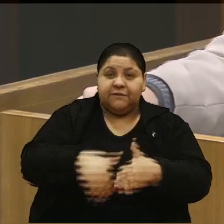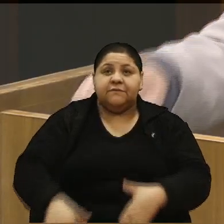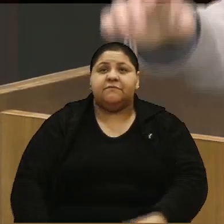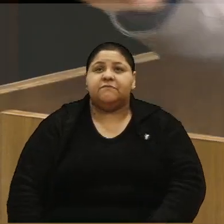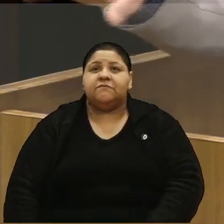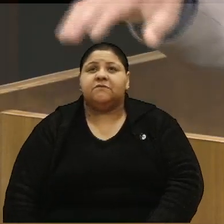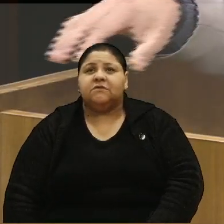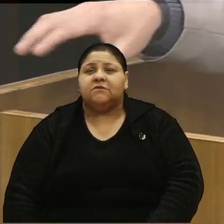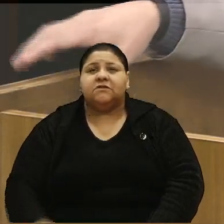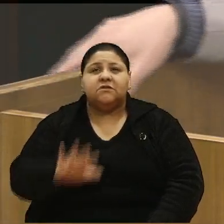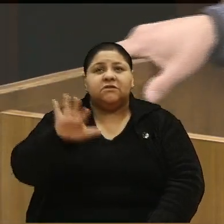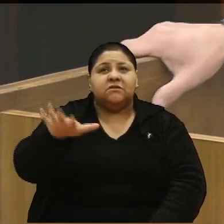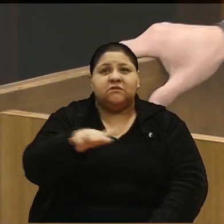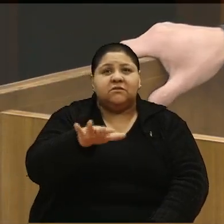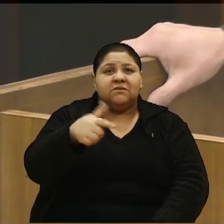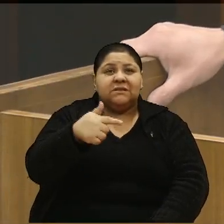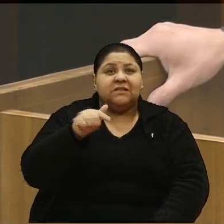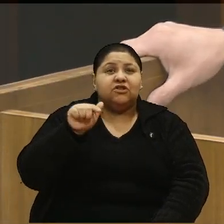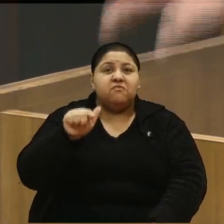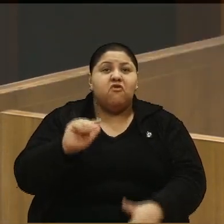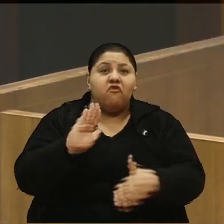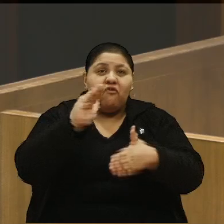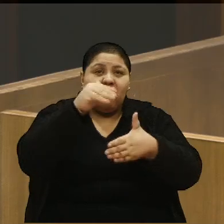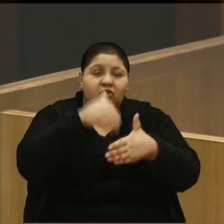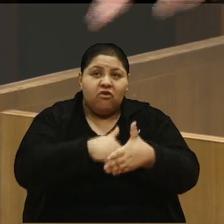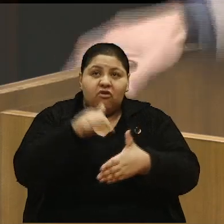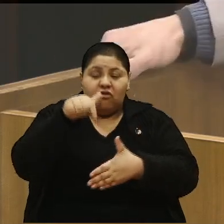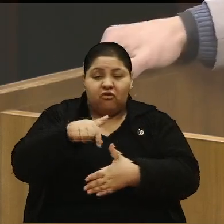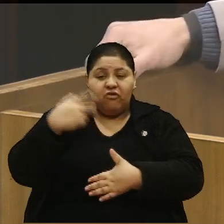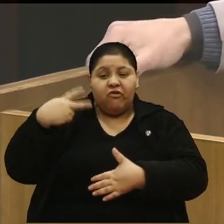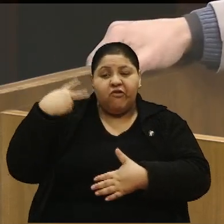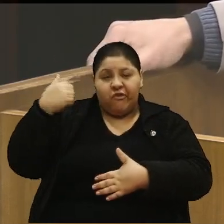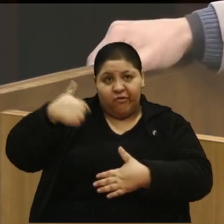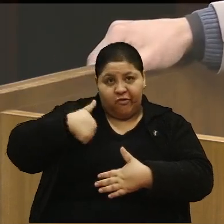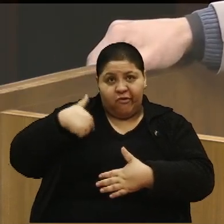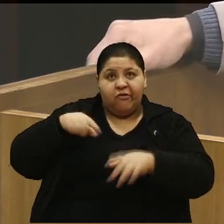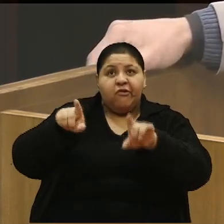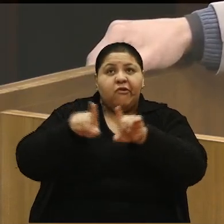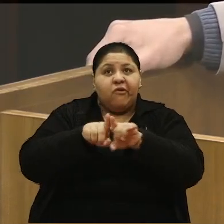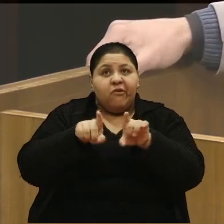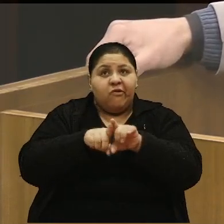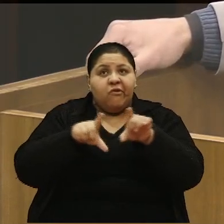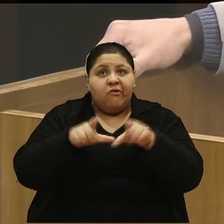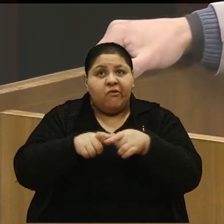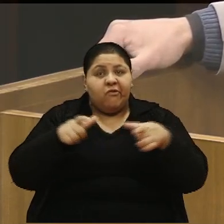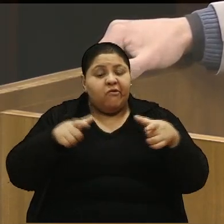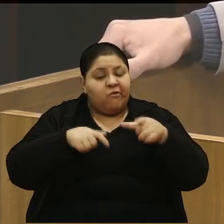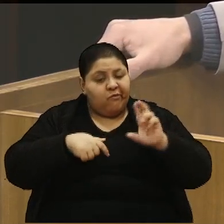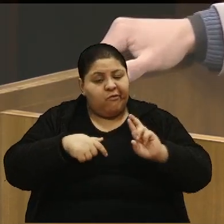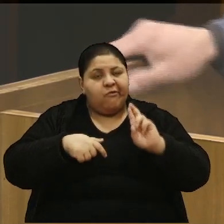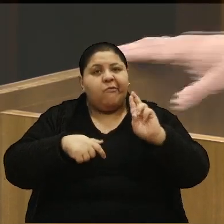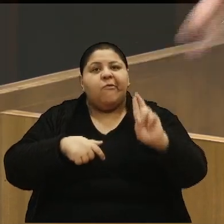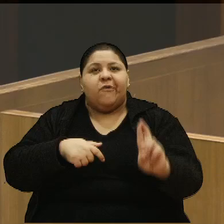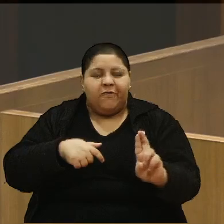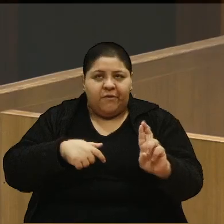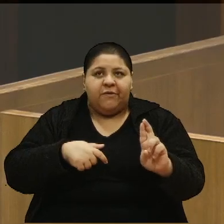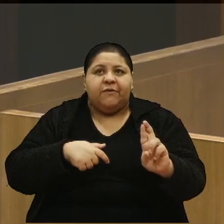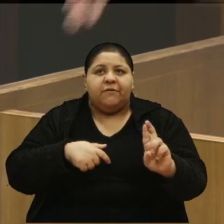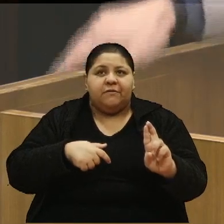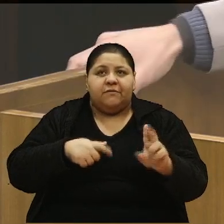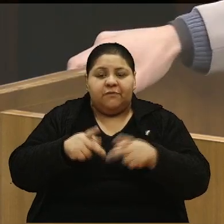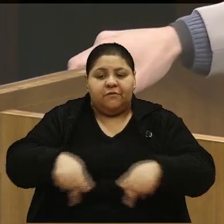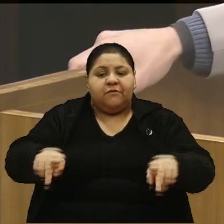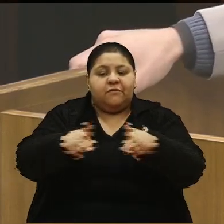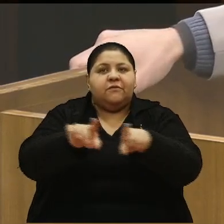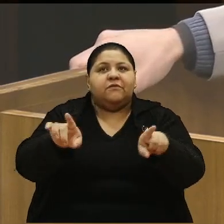aí com aproximadamente 7.000 votos. E este vereador também, com uma grande representatividade da população, também estou